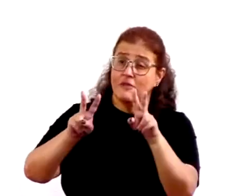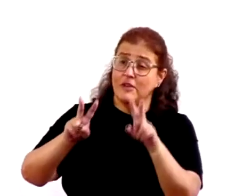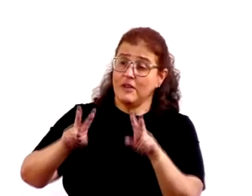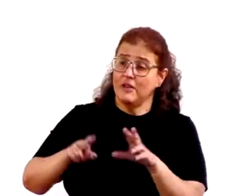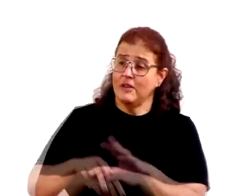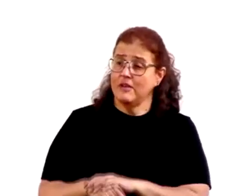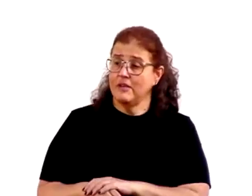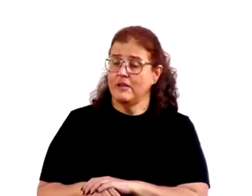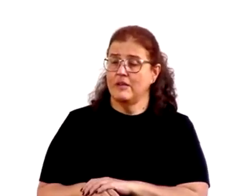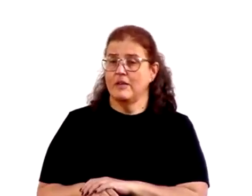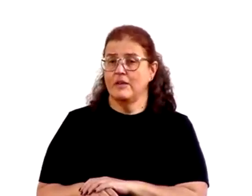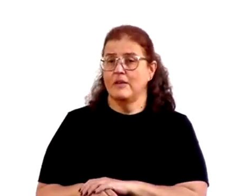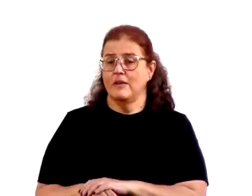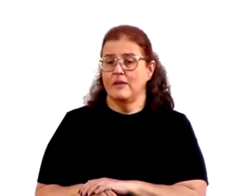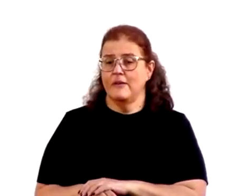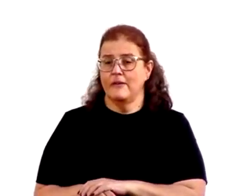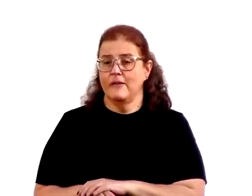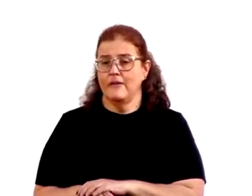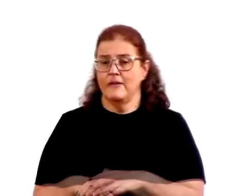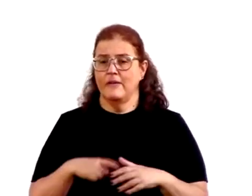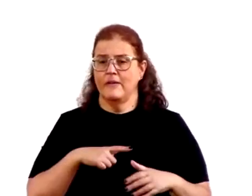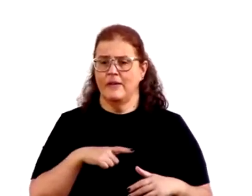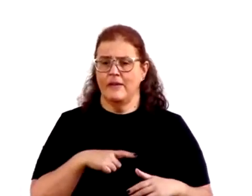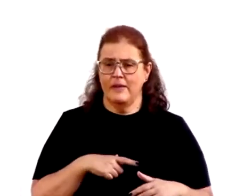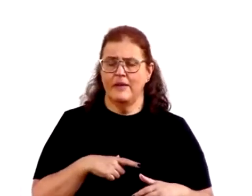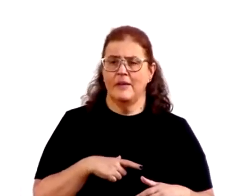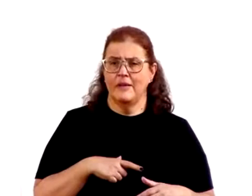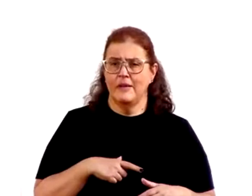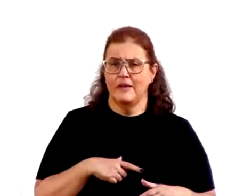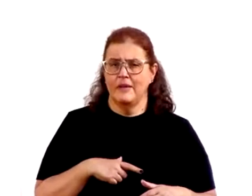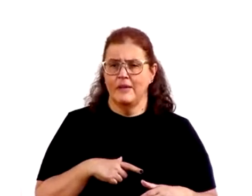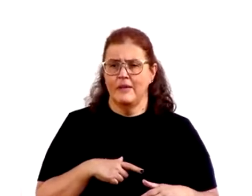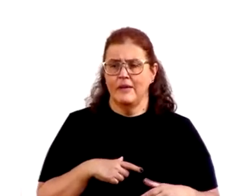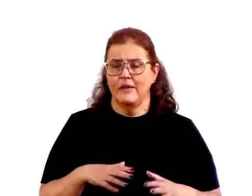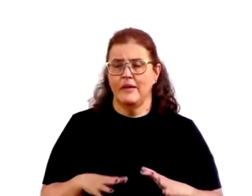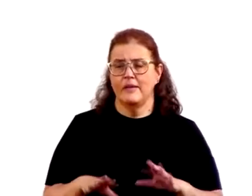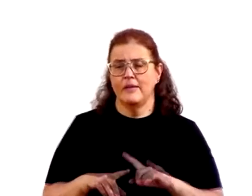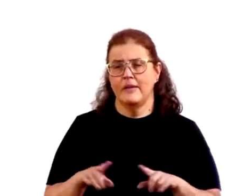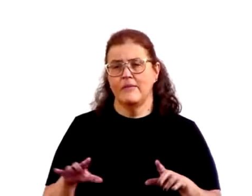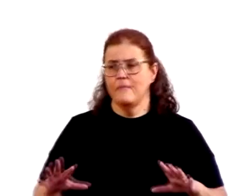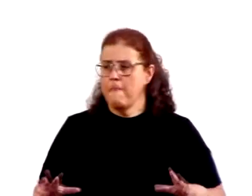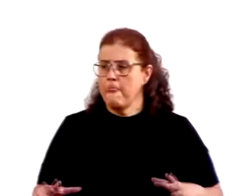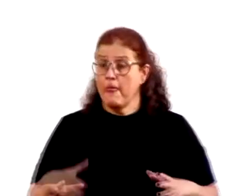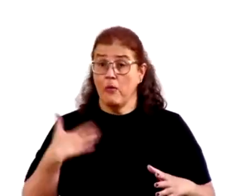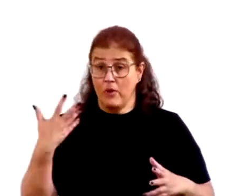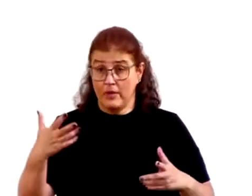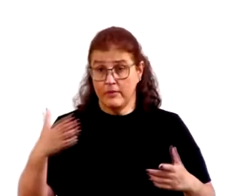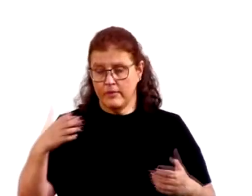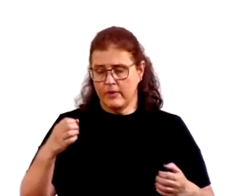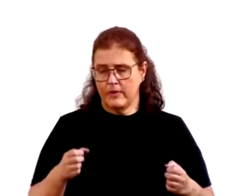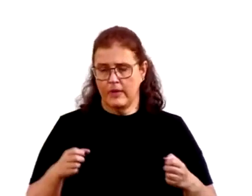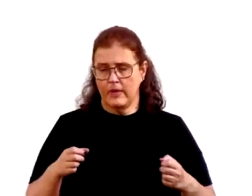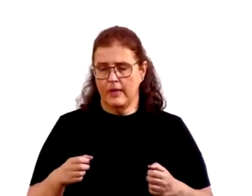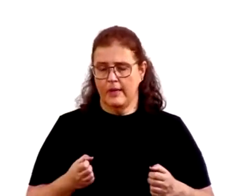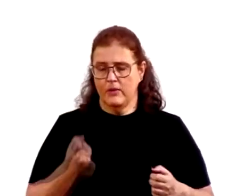ficava temerosa, pensando que de repente o atalaia pudesse não perceber a invasão,